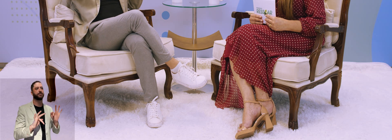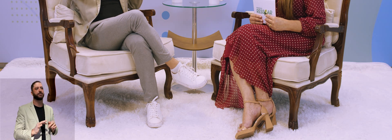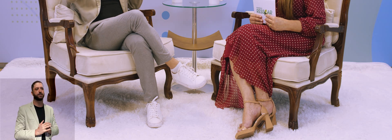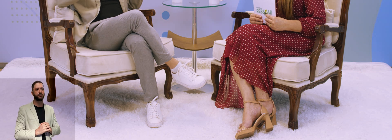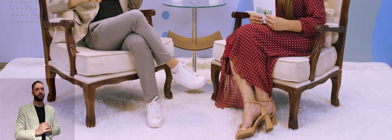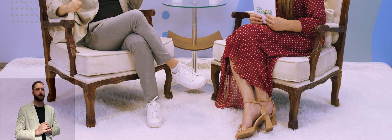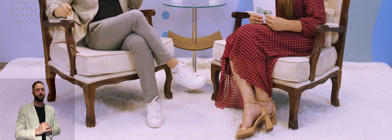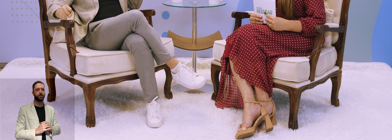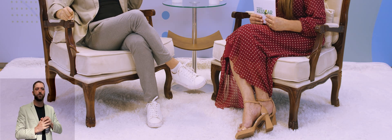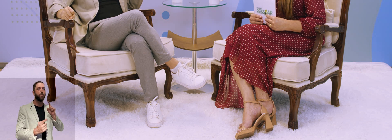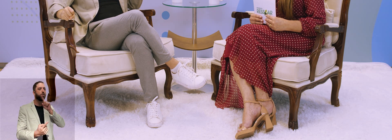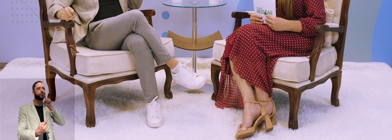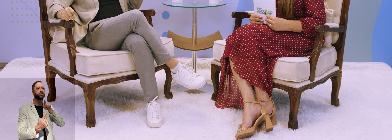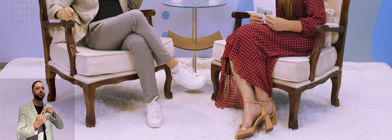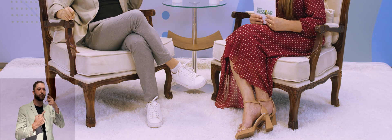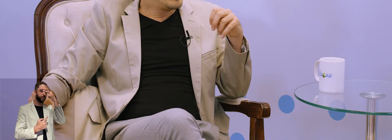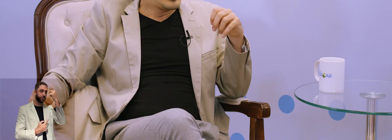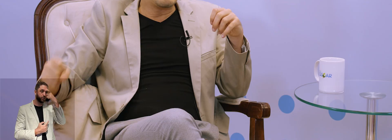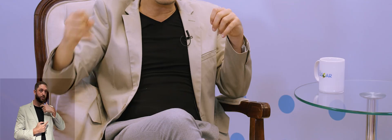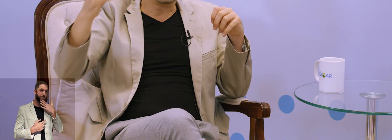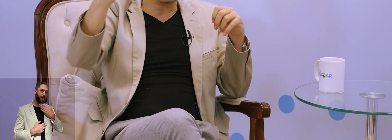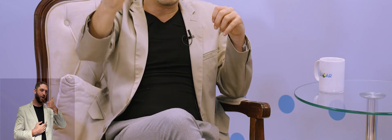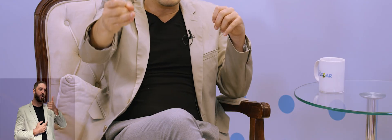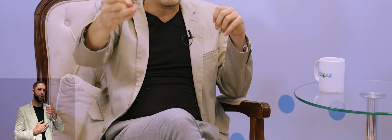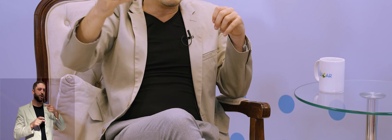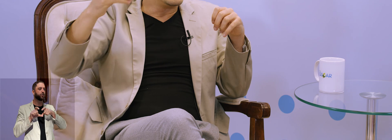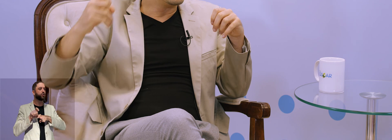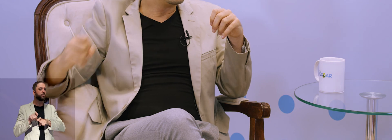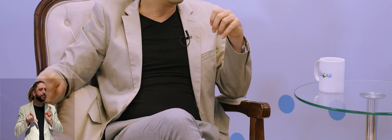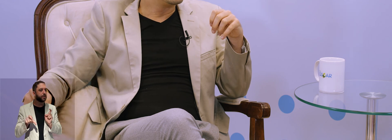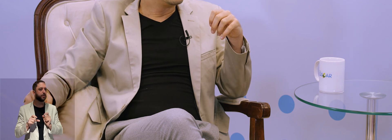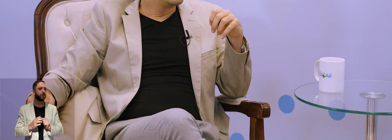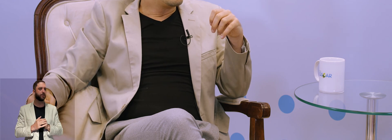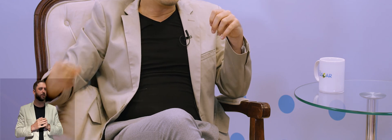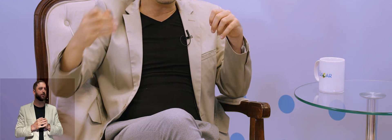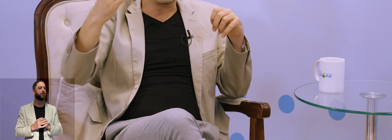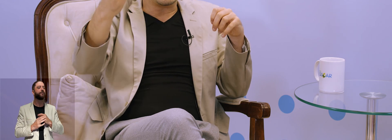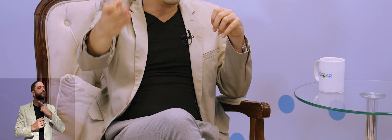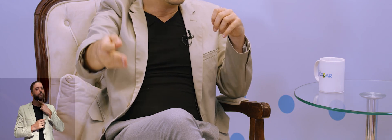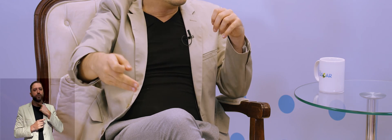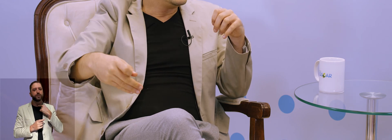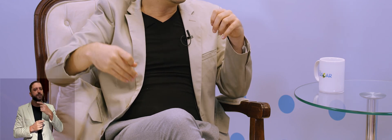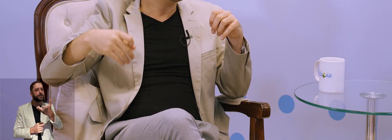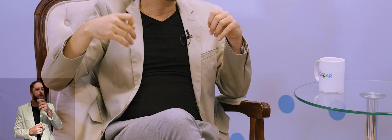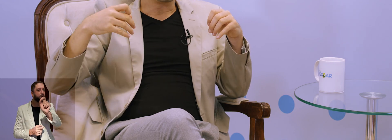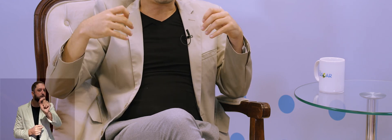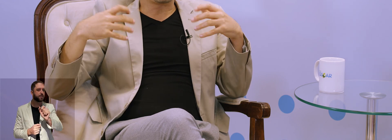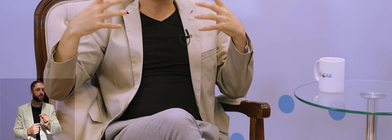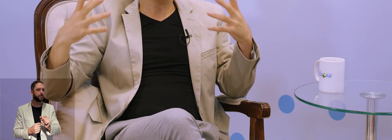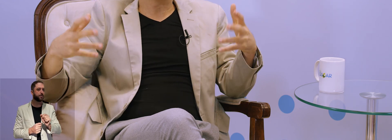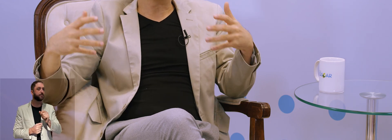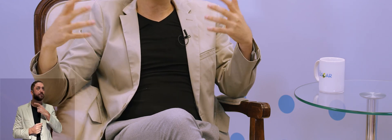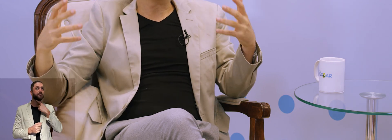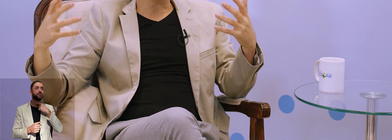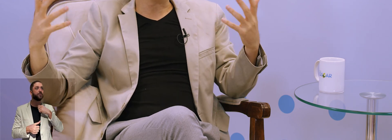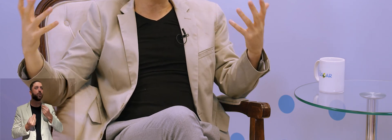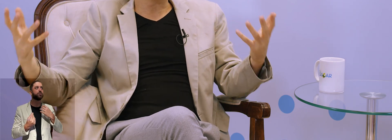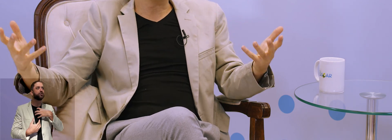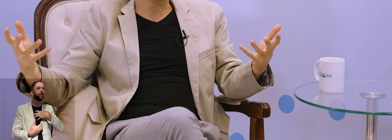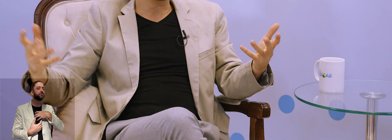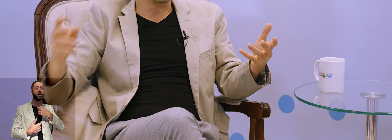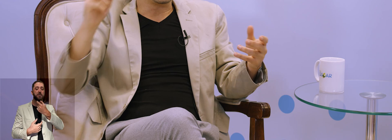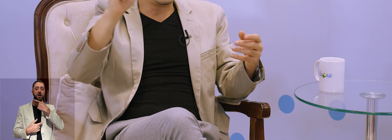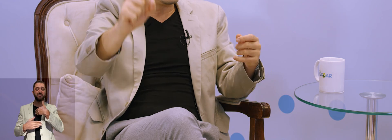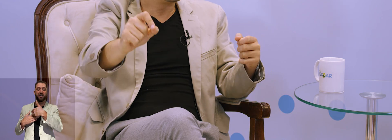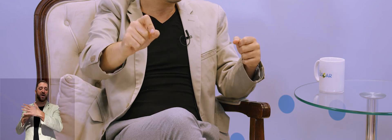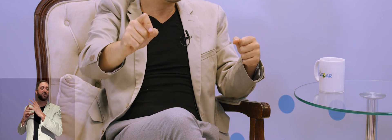tem que ser o quê? Ser feliz? A meta tem que ser uma pessoa melhor? Uma pessoa com autonomia? Qual é a pessoa que você deseja